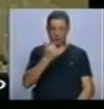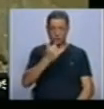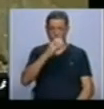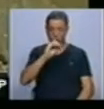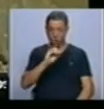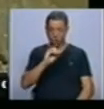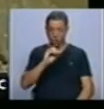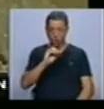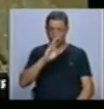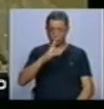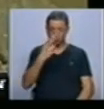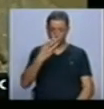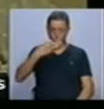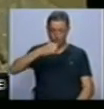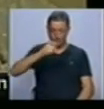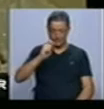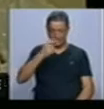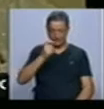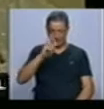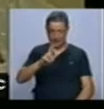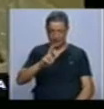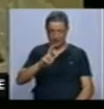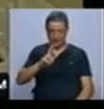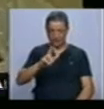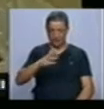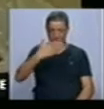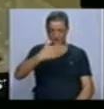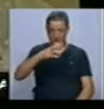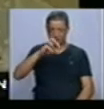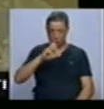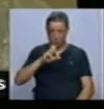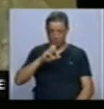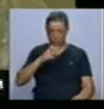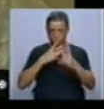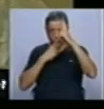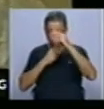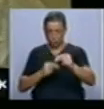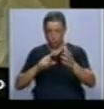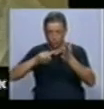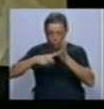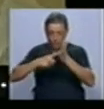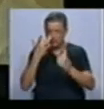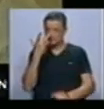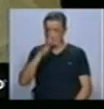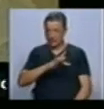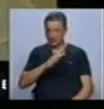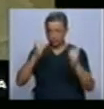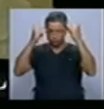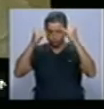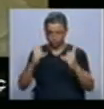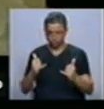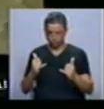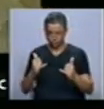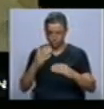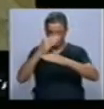em Júpiter. É a terceira maior das 78 luas de Júpiter. Aquele ponto negro que nós estamos a ver, um bocado cá em baixo, um plano